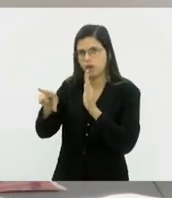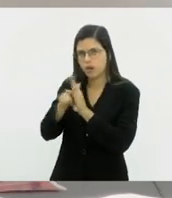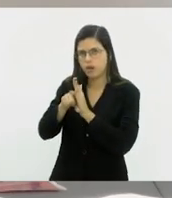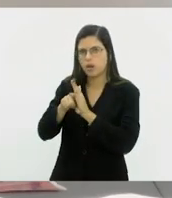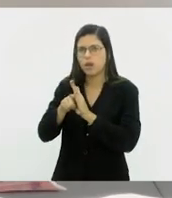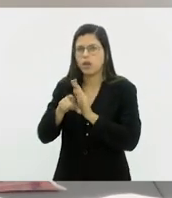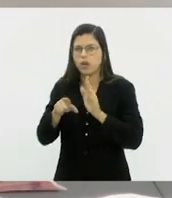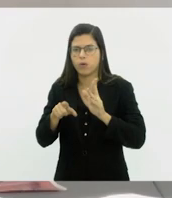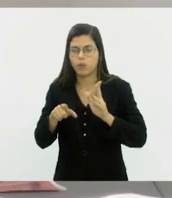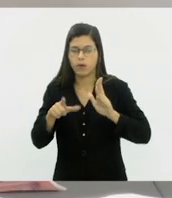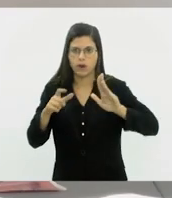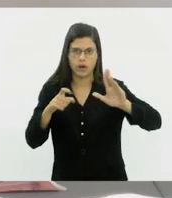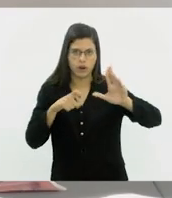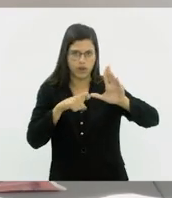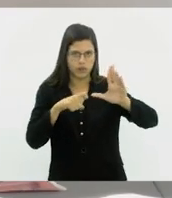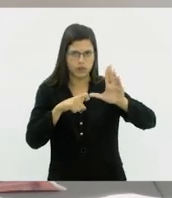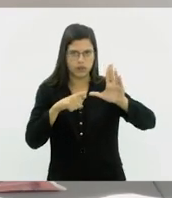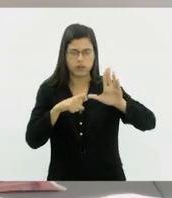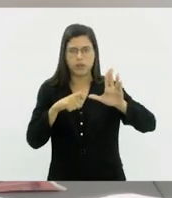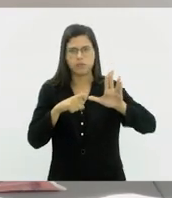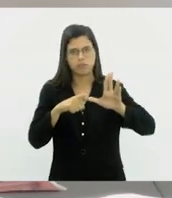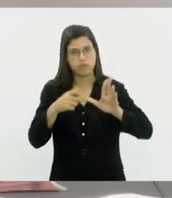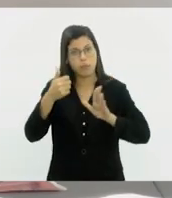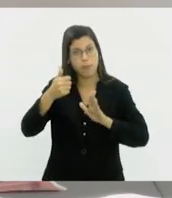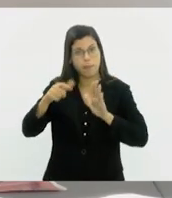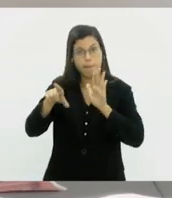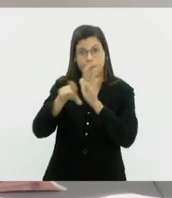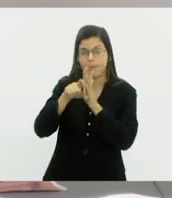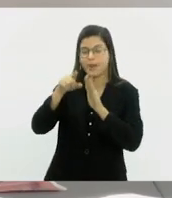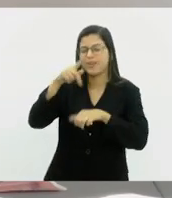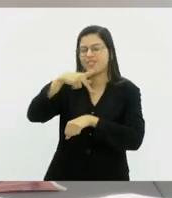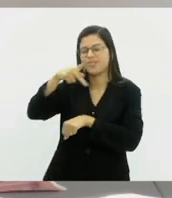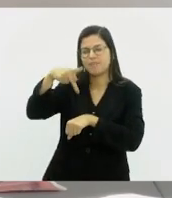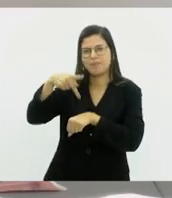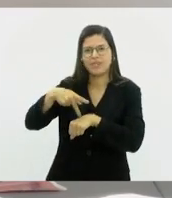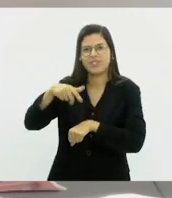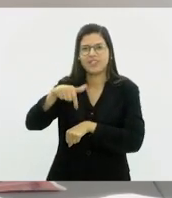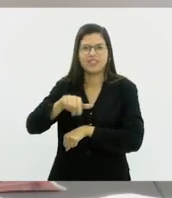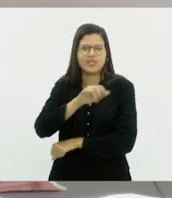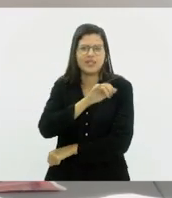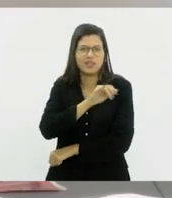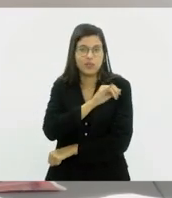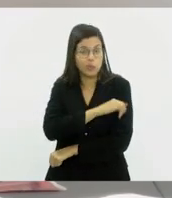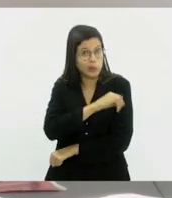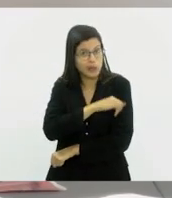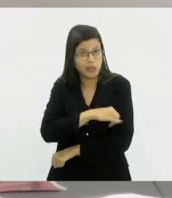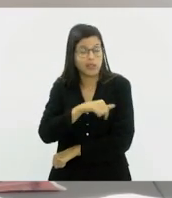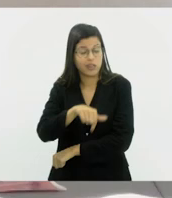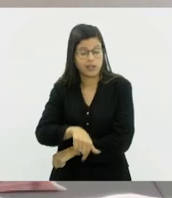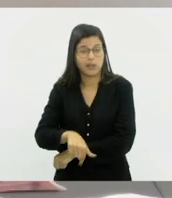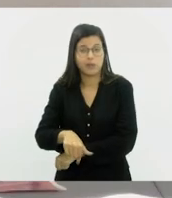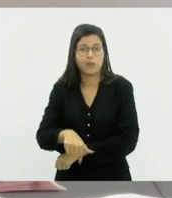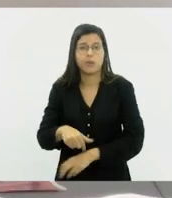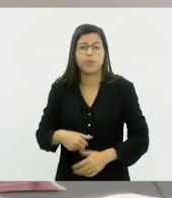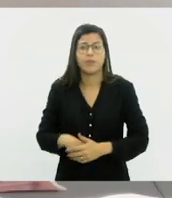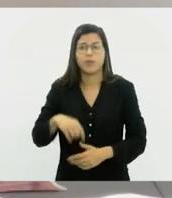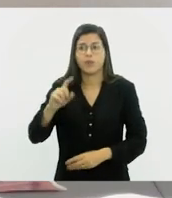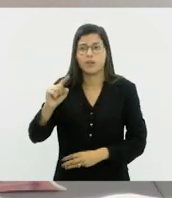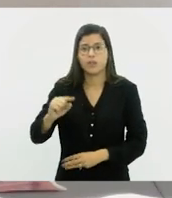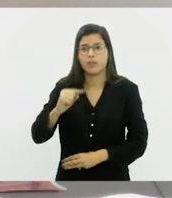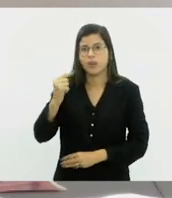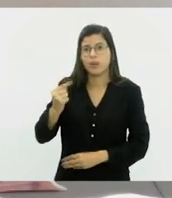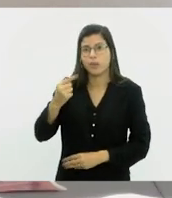Lembrando que foi a primeira lei do país sobre o cannabis medicinal a do Rio de Janeiro e depois aprovamos uma